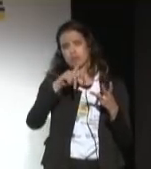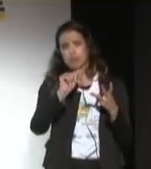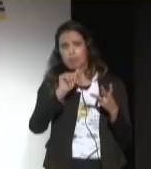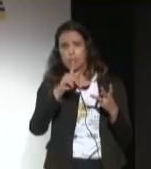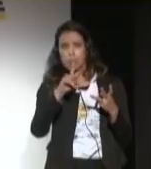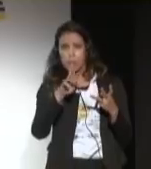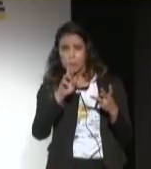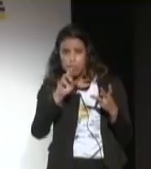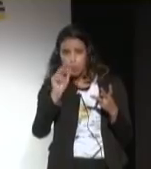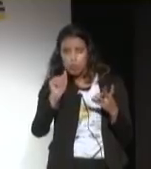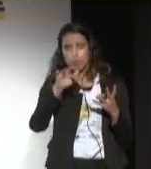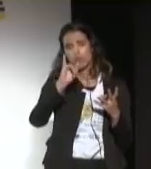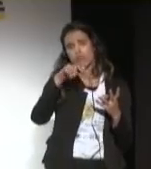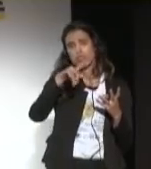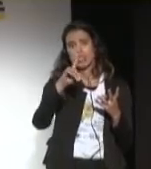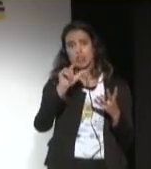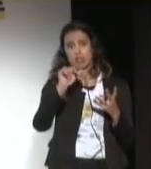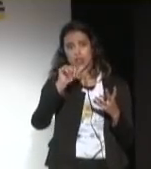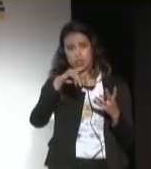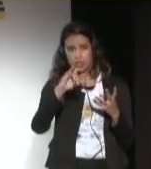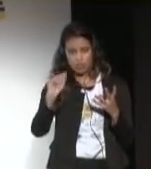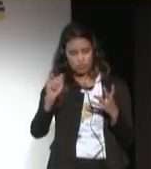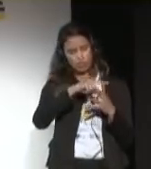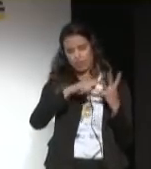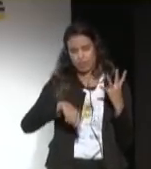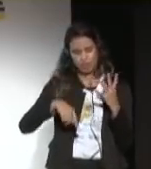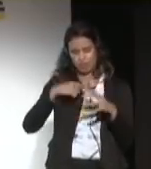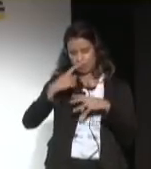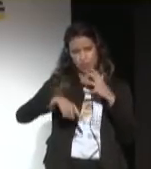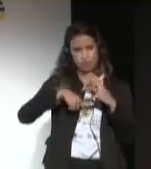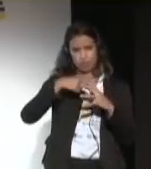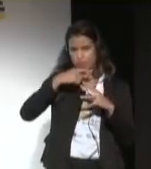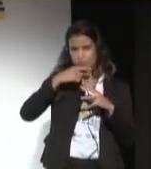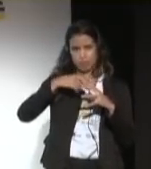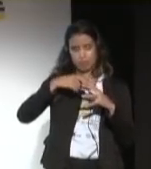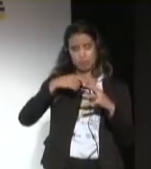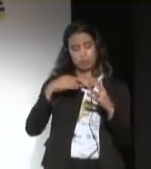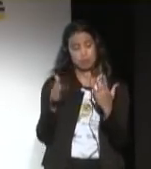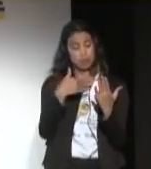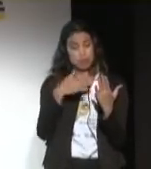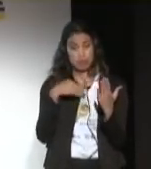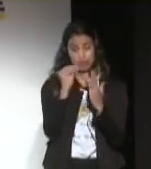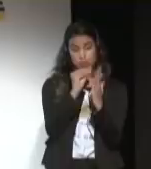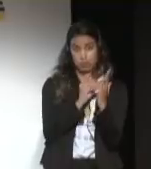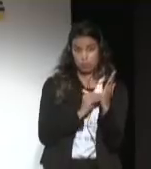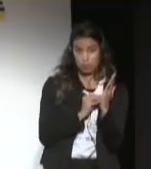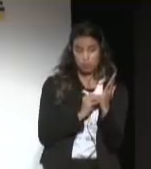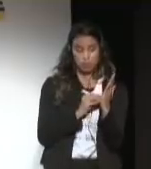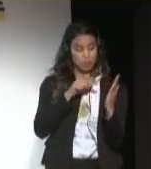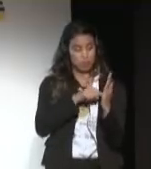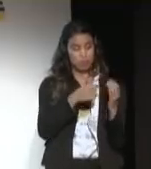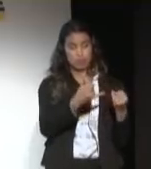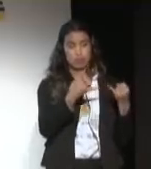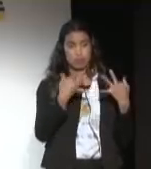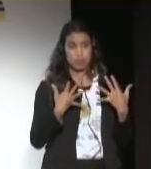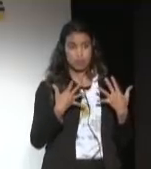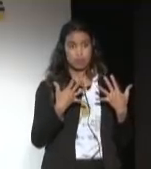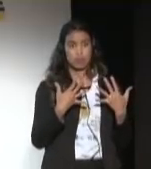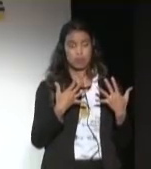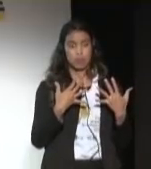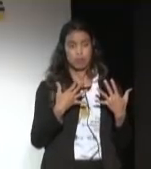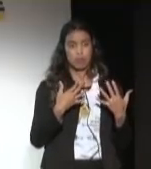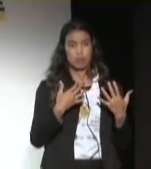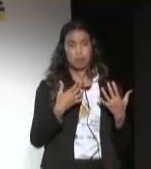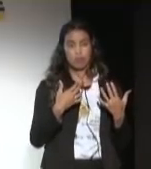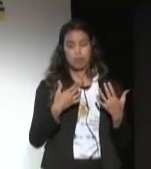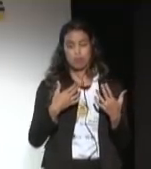Singapura, Finlândia. Então, nesse contexto, é muito necessário melhorar a qualidade do ensino dos